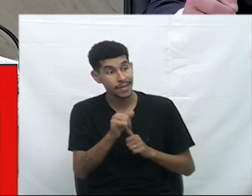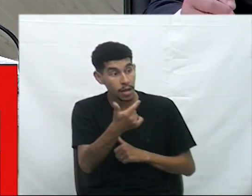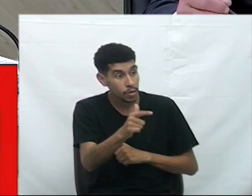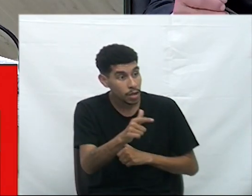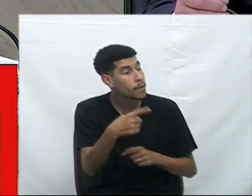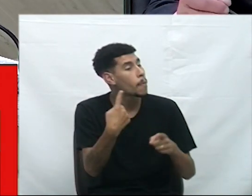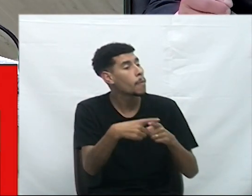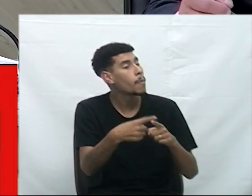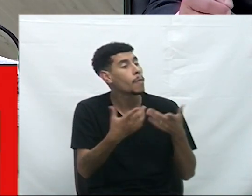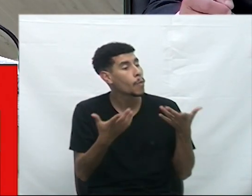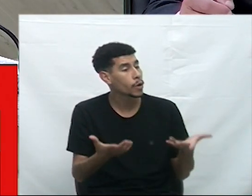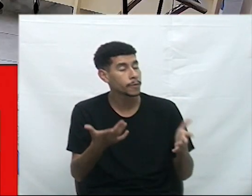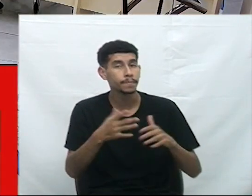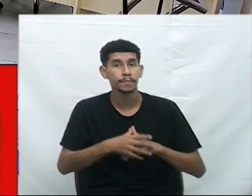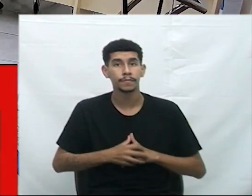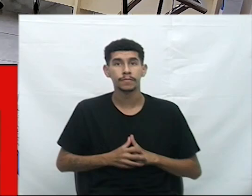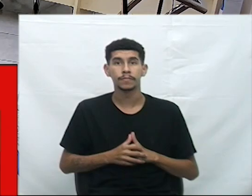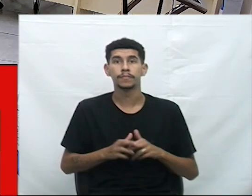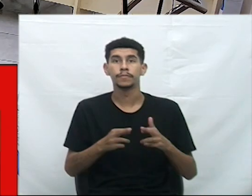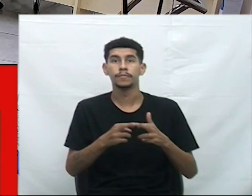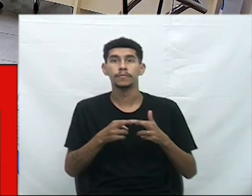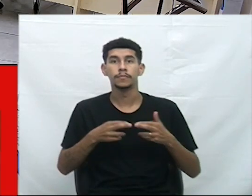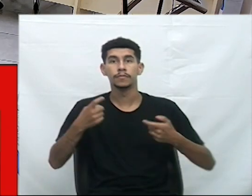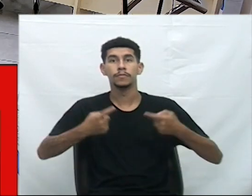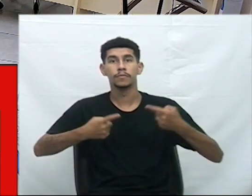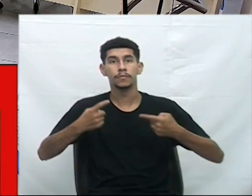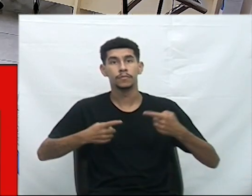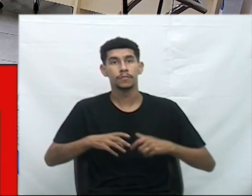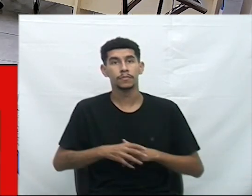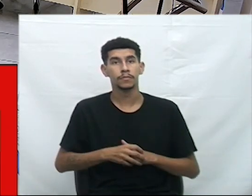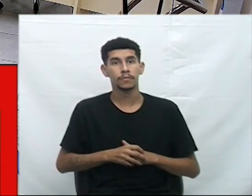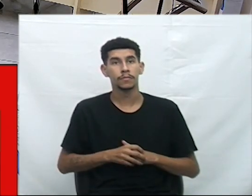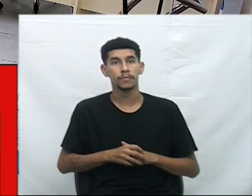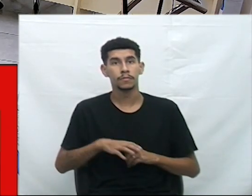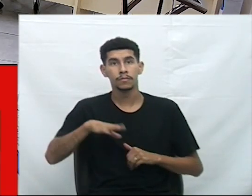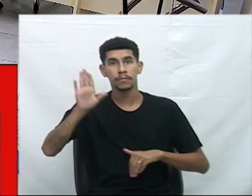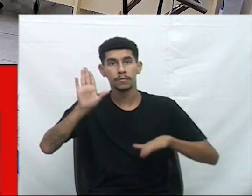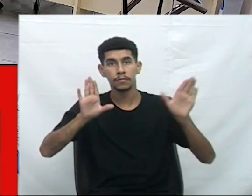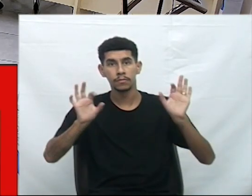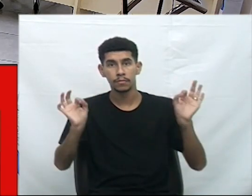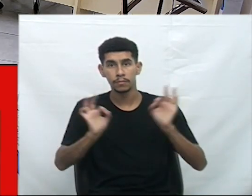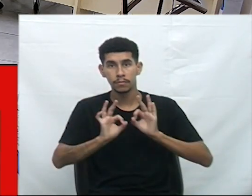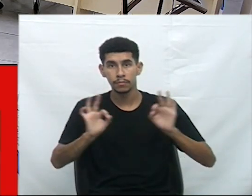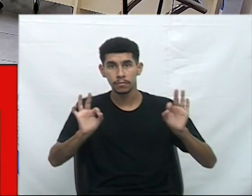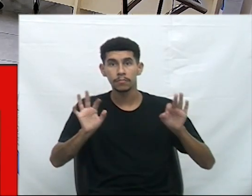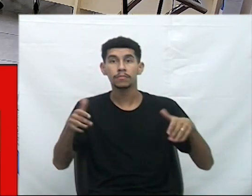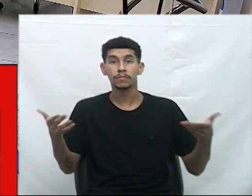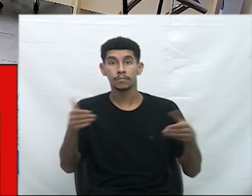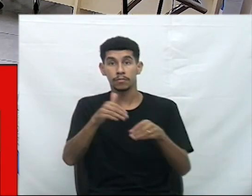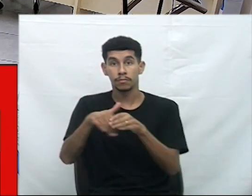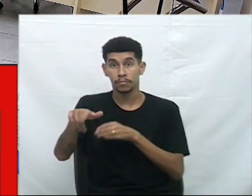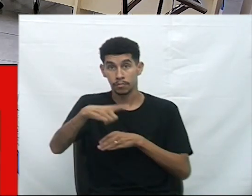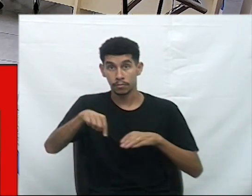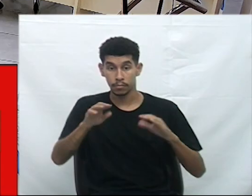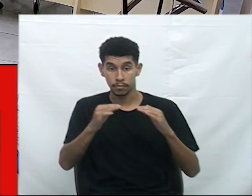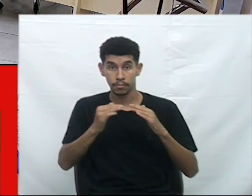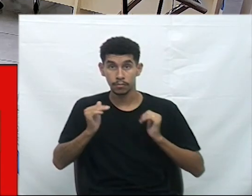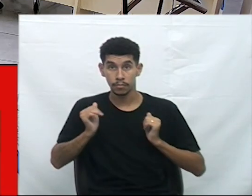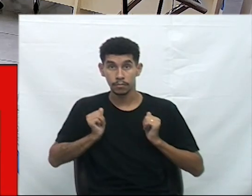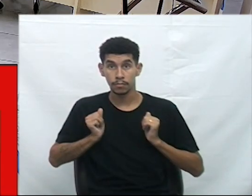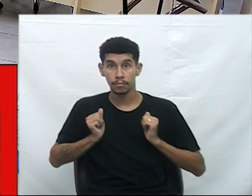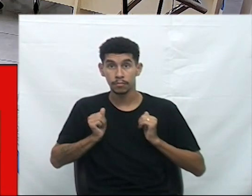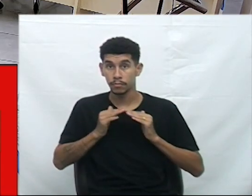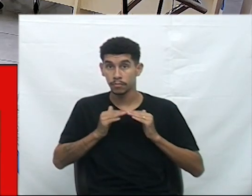justificativa? O requerimento está em discussão. Não havendo quem queira discutir, está em votação. Os